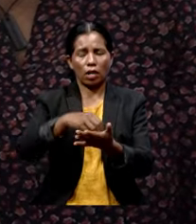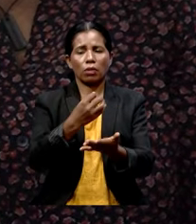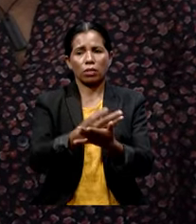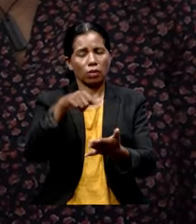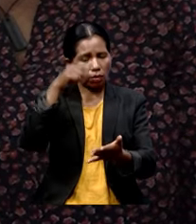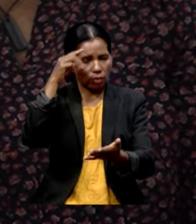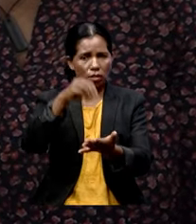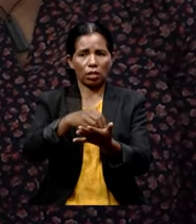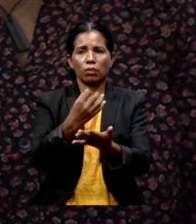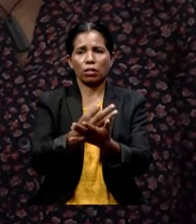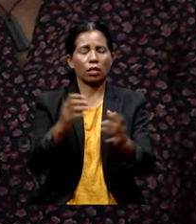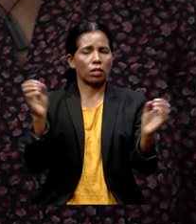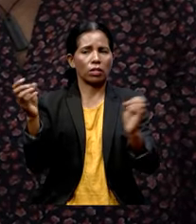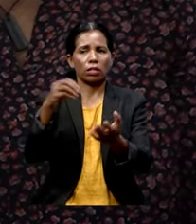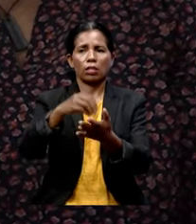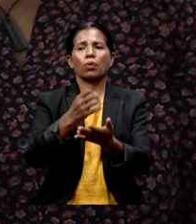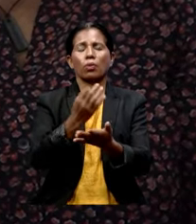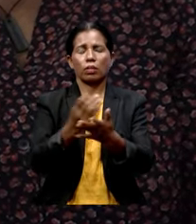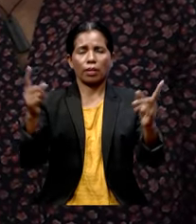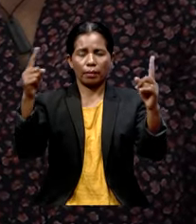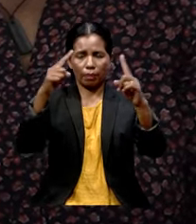está osan, mas bem, Laos está osan ba